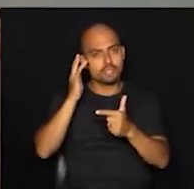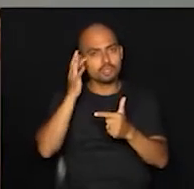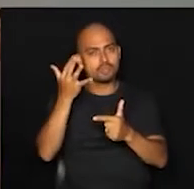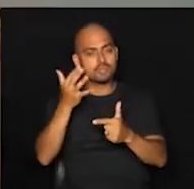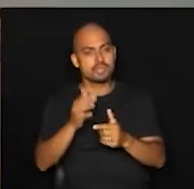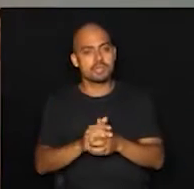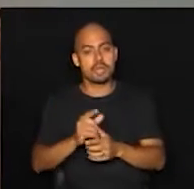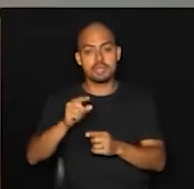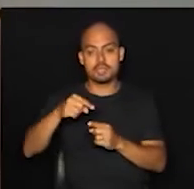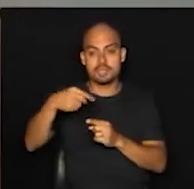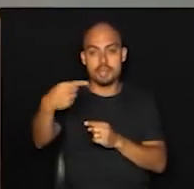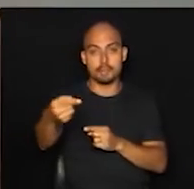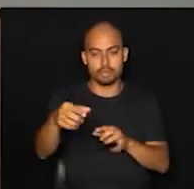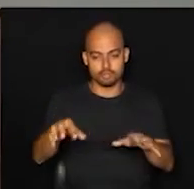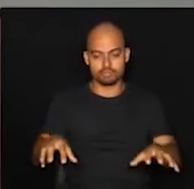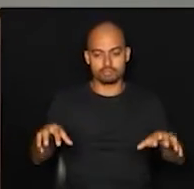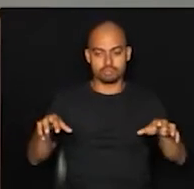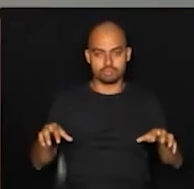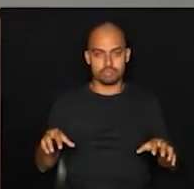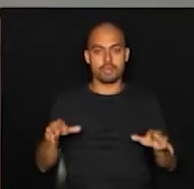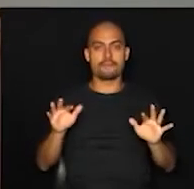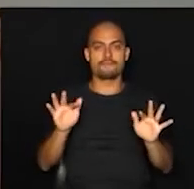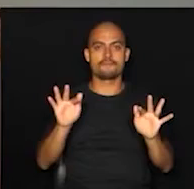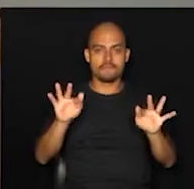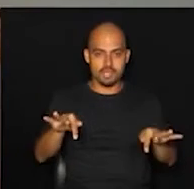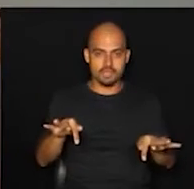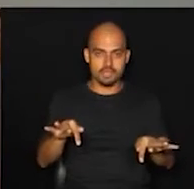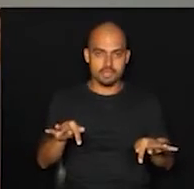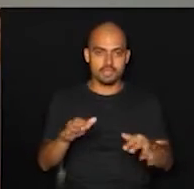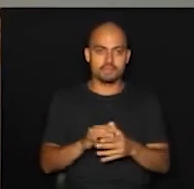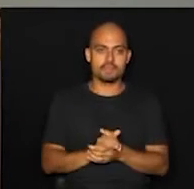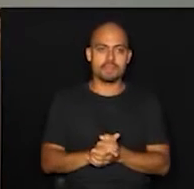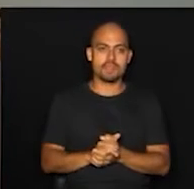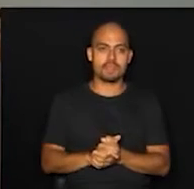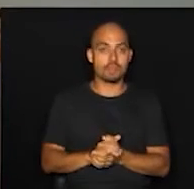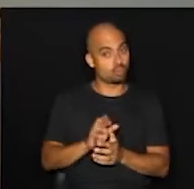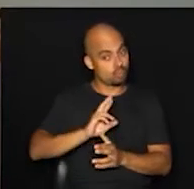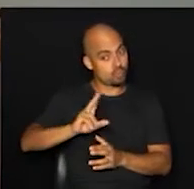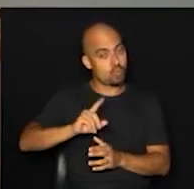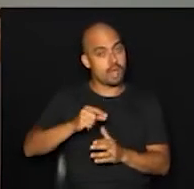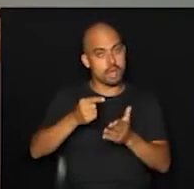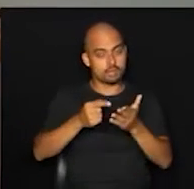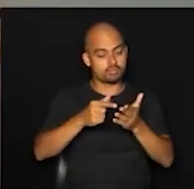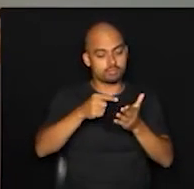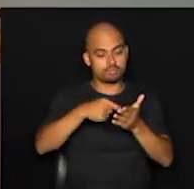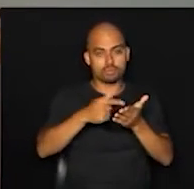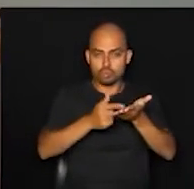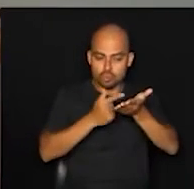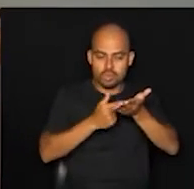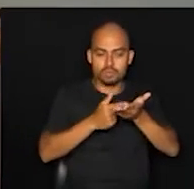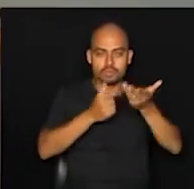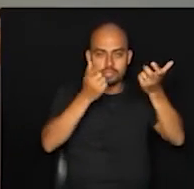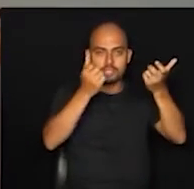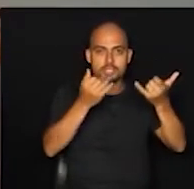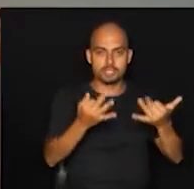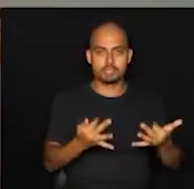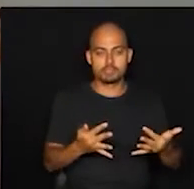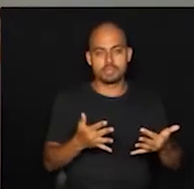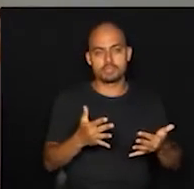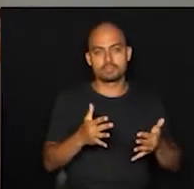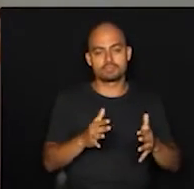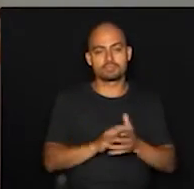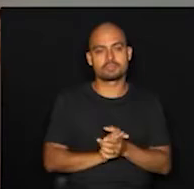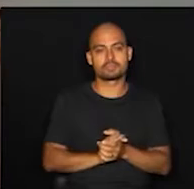fim do Império, que não seria fim do Império nenhum, é isso que a gente explica no livro, né? Isso é uma teleologia, né? A gente